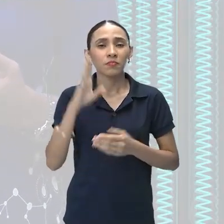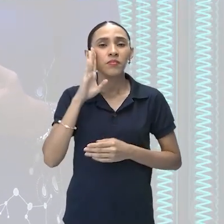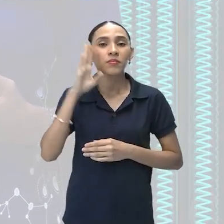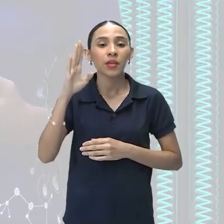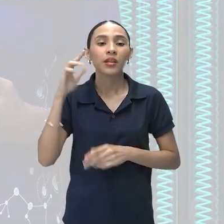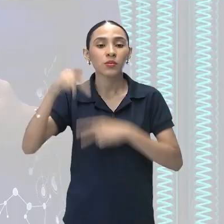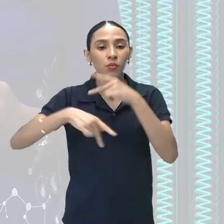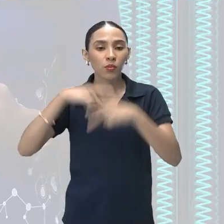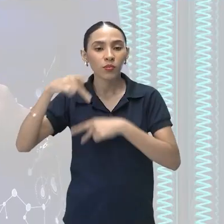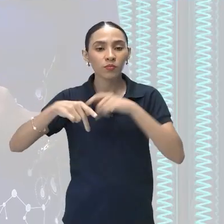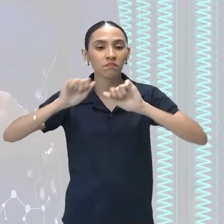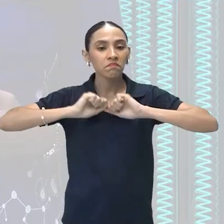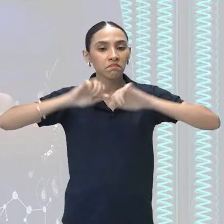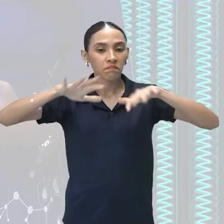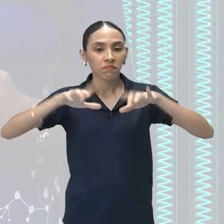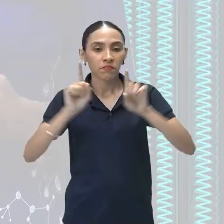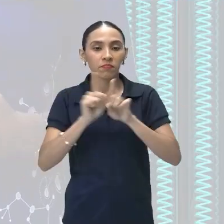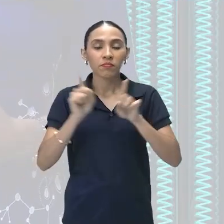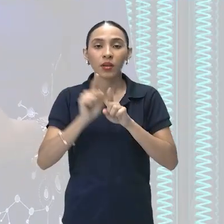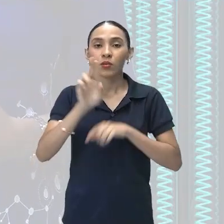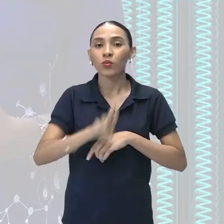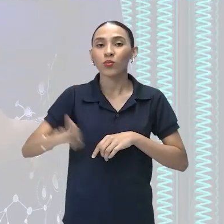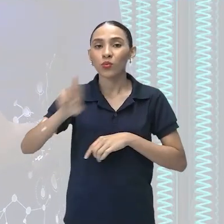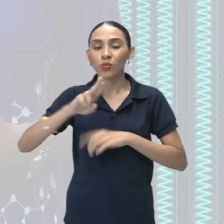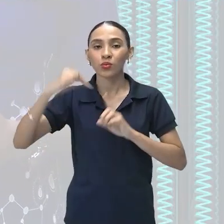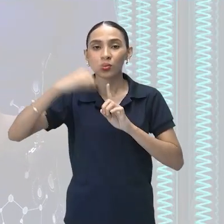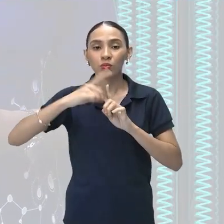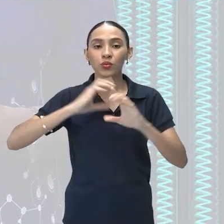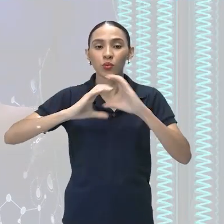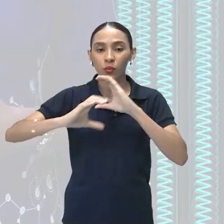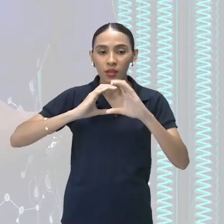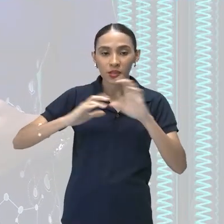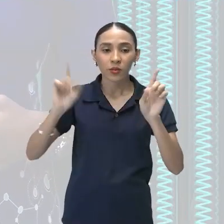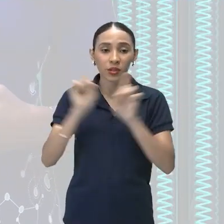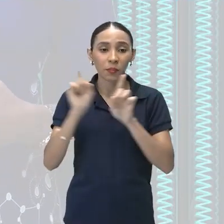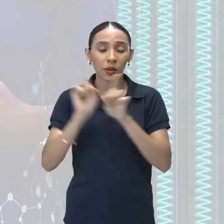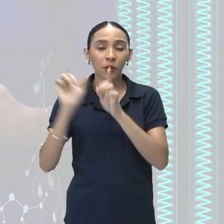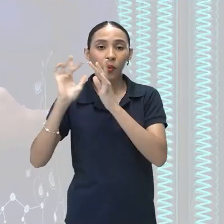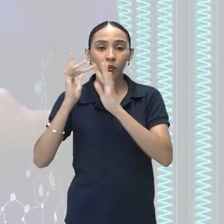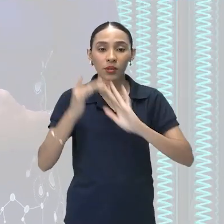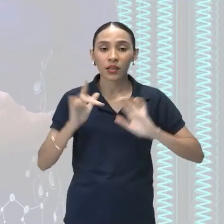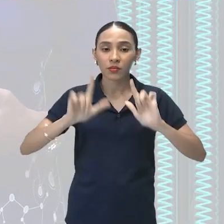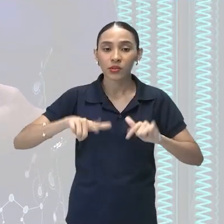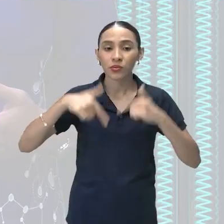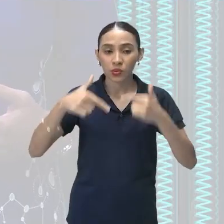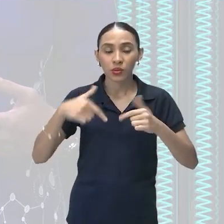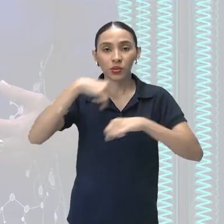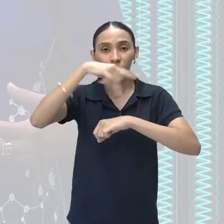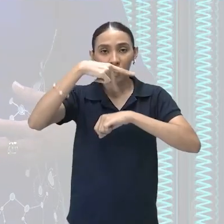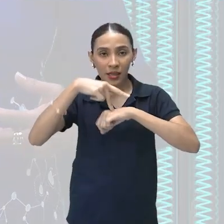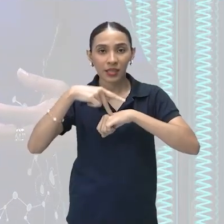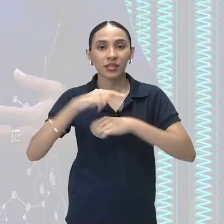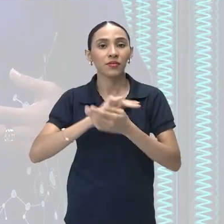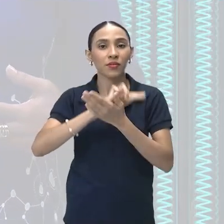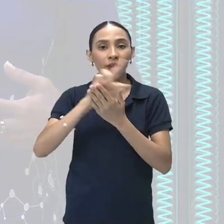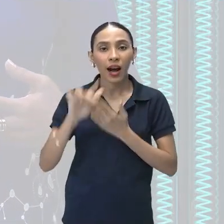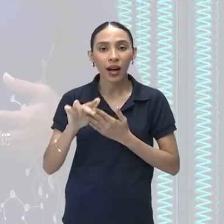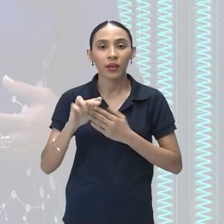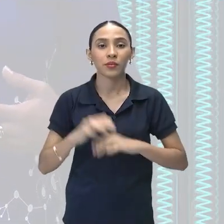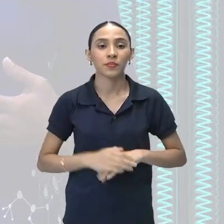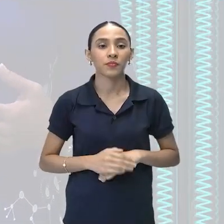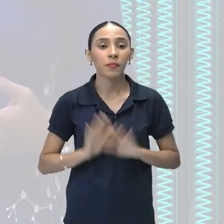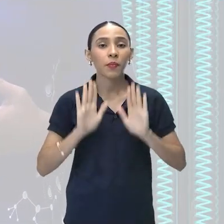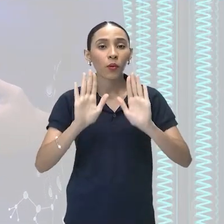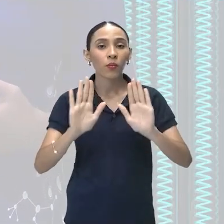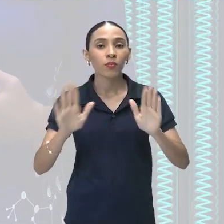da popularização dos meios de comunicação e do contato com manifestação de outros países.